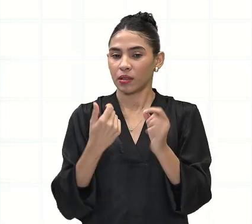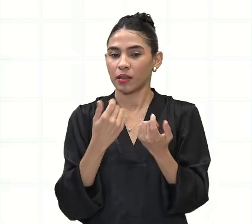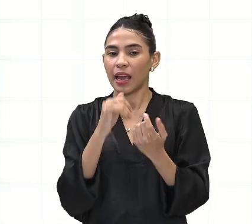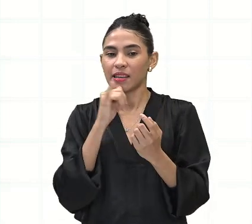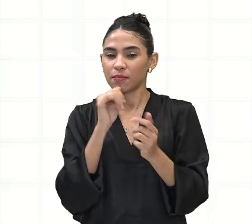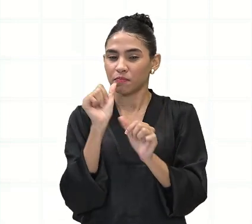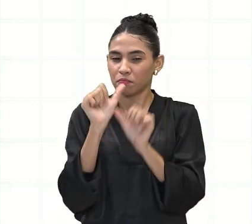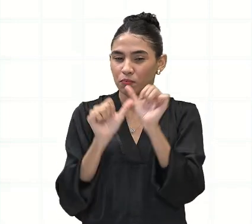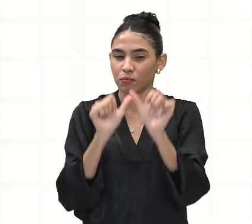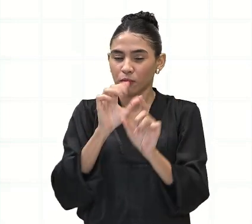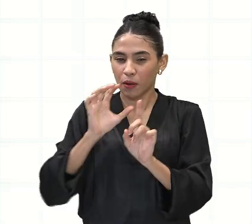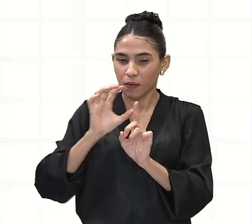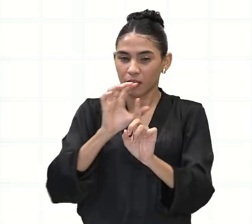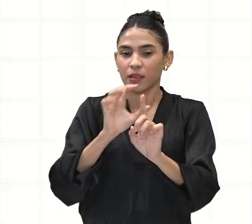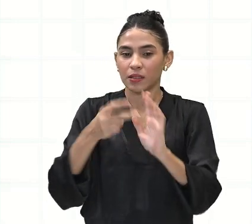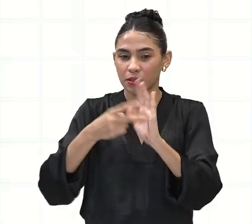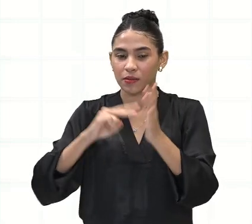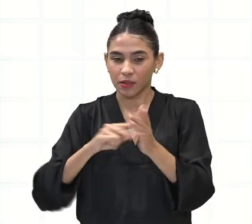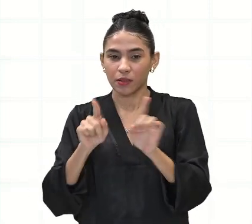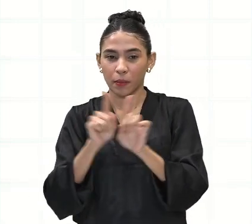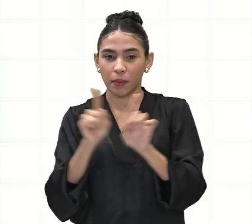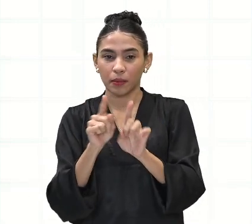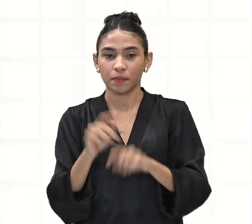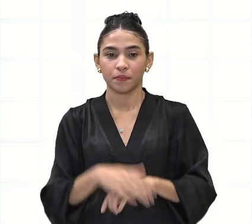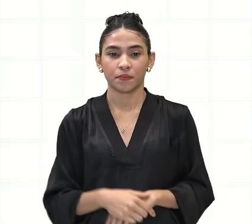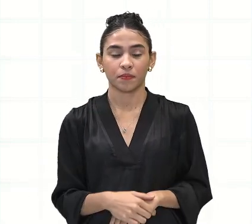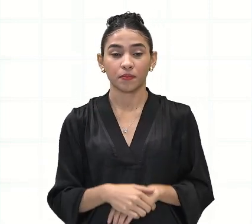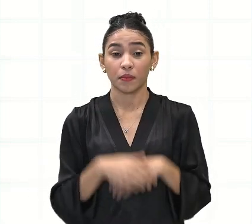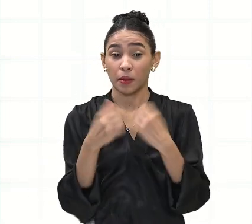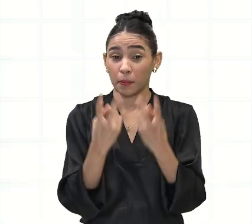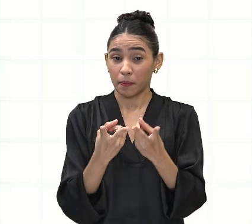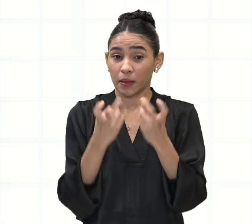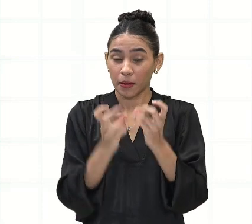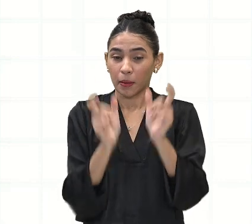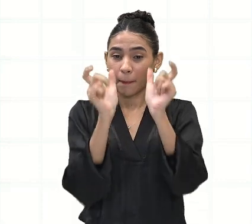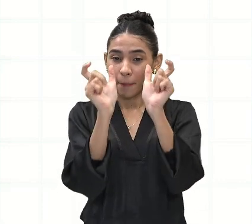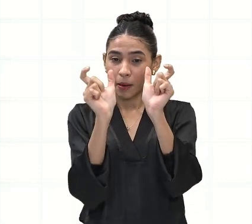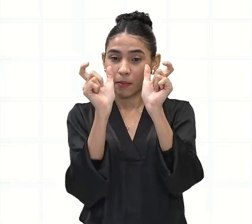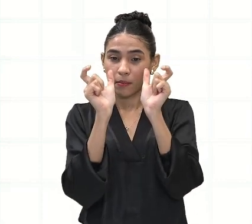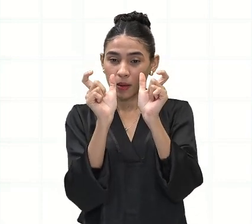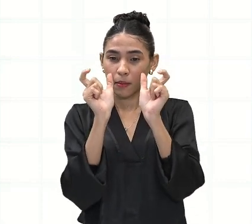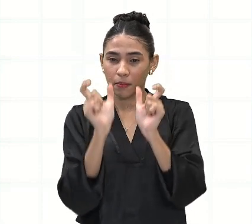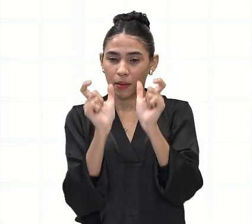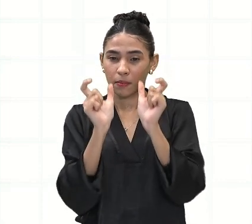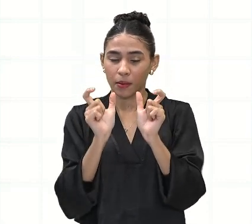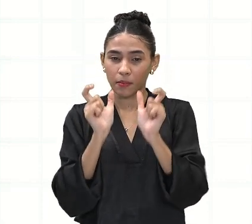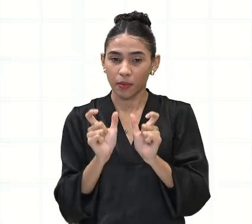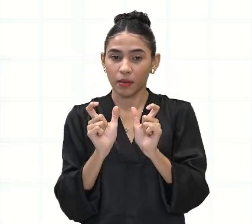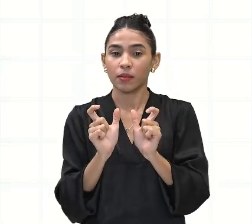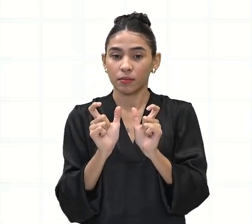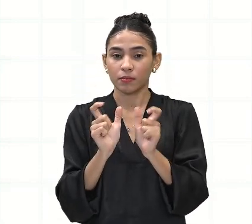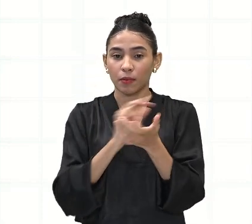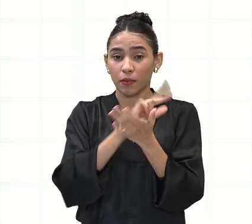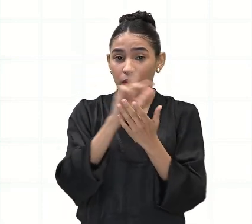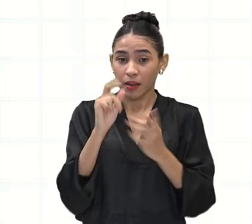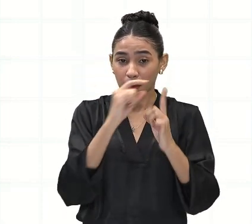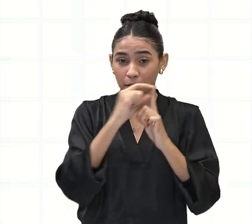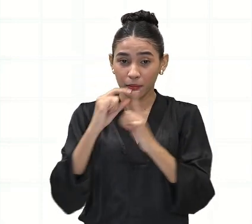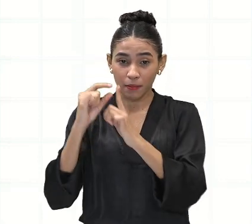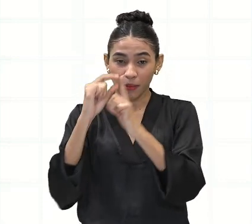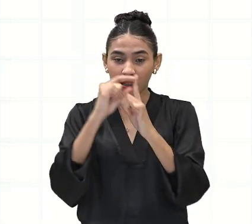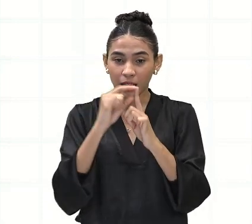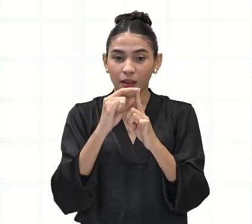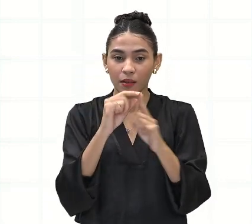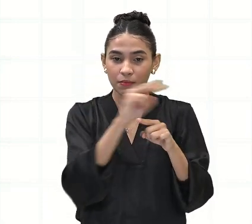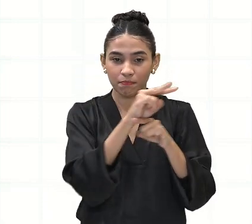acabar modificando um pouco seu significado também, tá? Nylon, nylon, ping-pong, ping-pong, que é o tênis de mesa, piquenique,